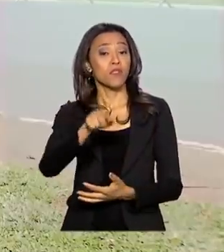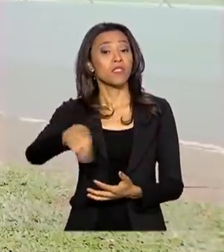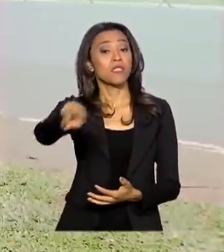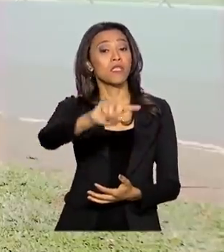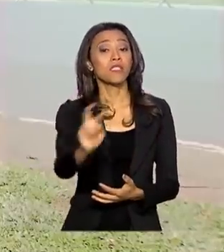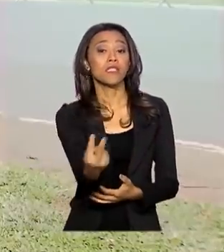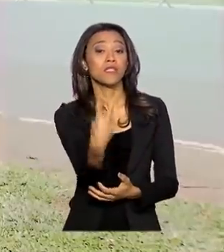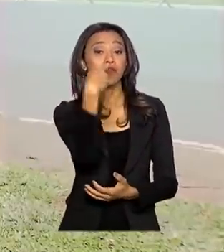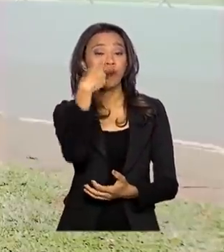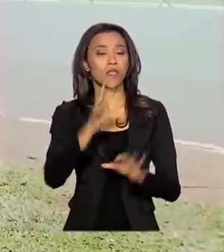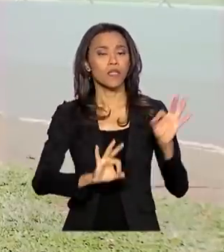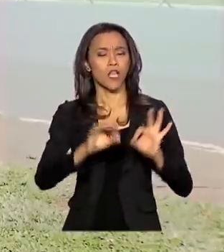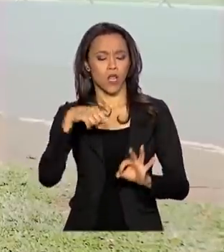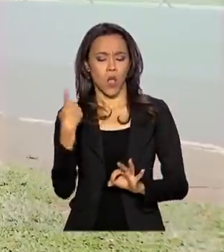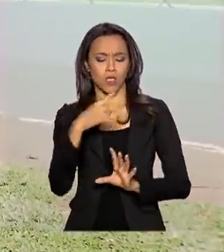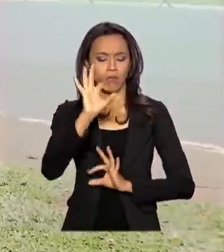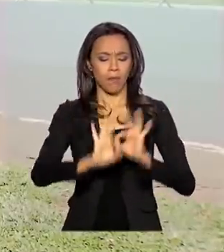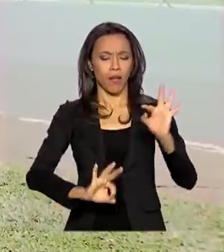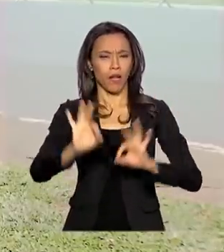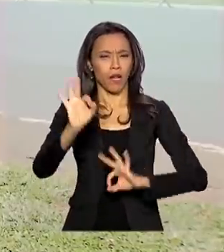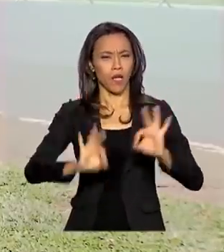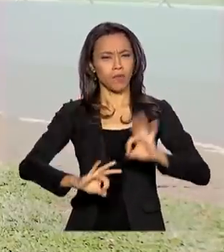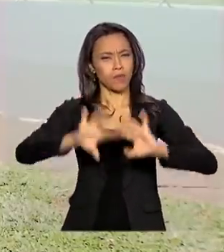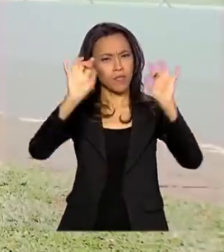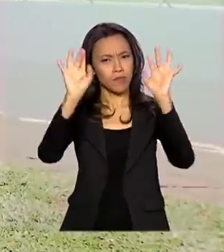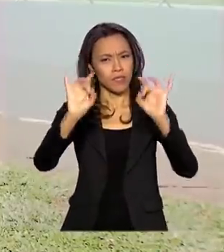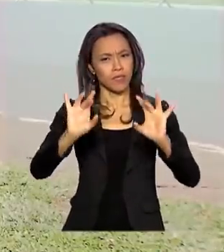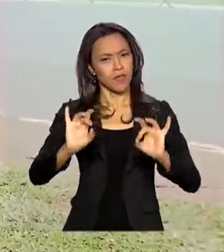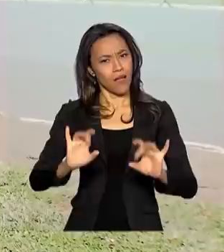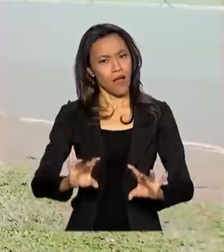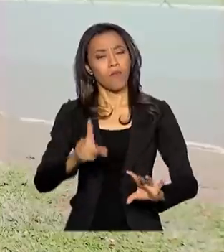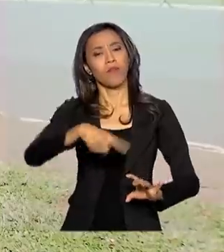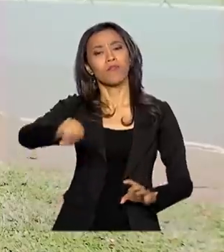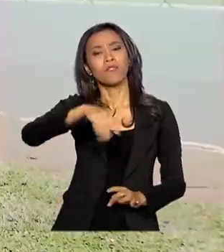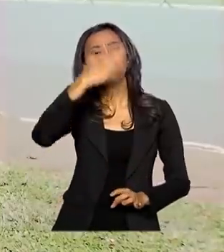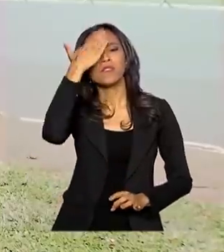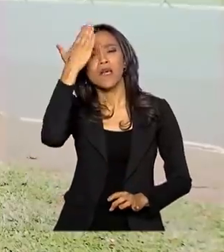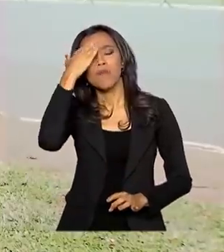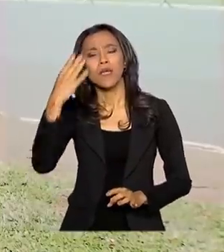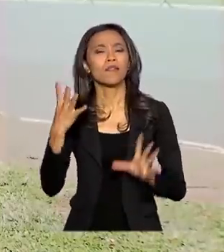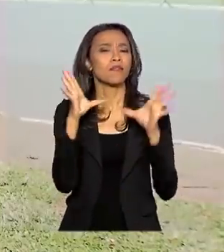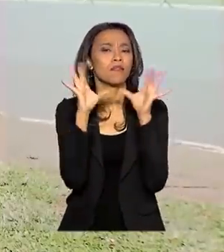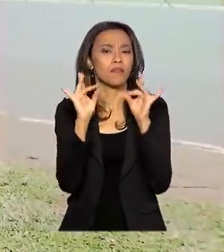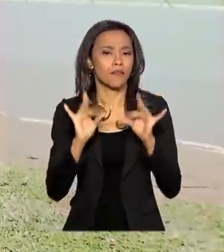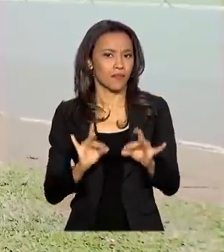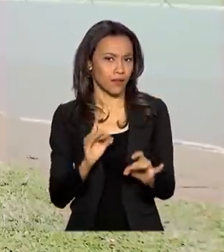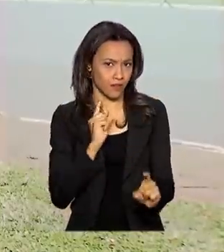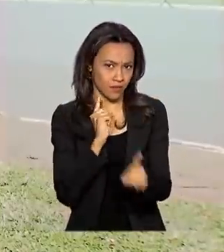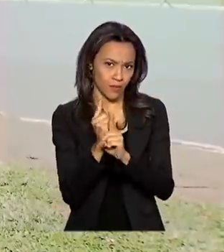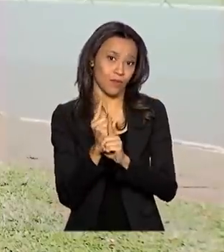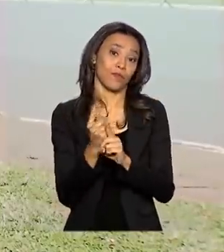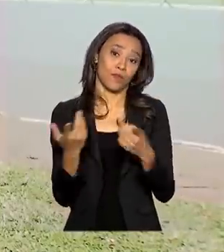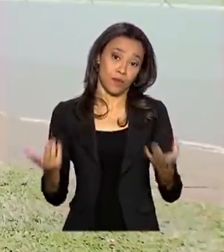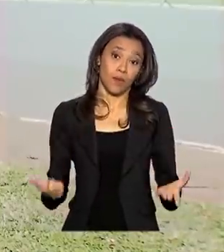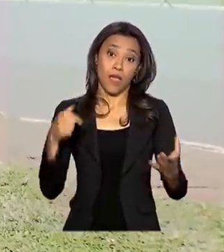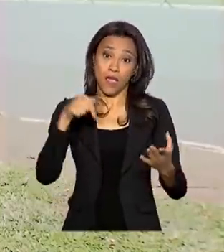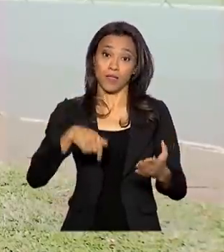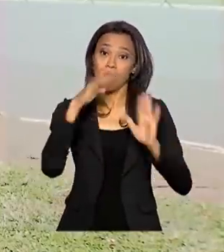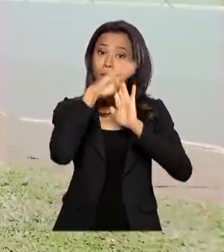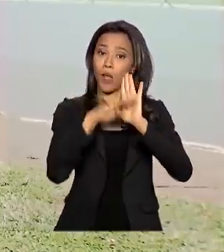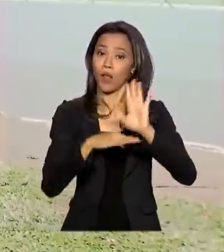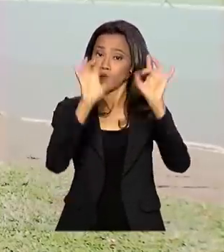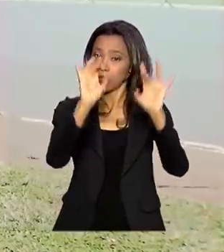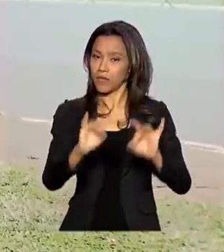nós preparamos um programa especial sobre os brics para você saber todos os detalhes desse encontro a essa programação especial